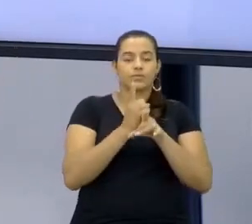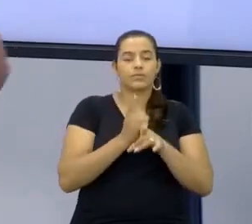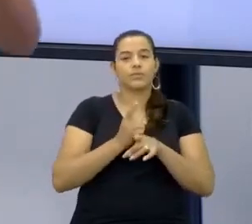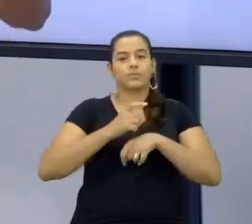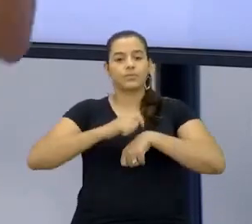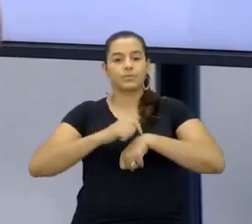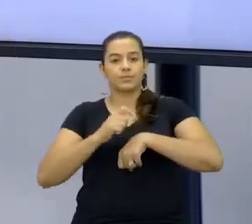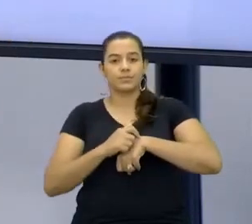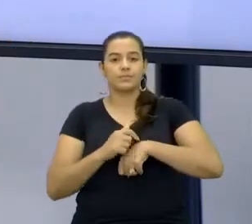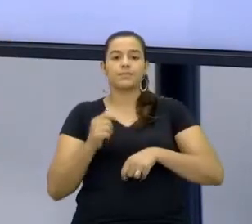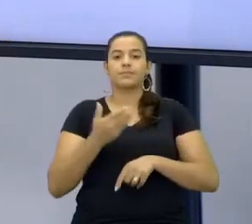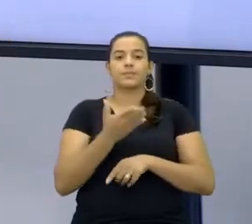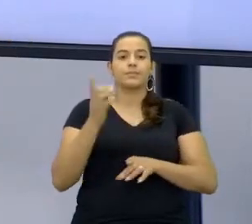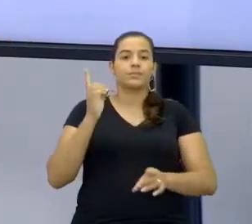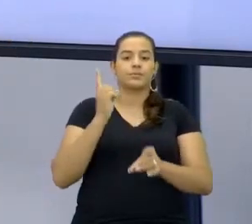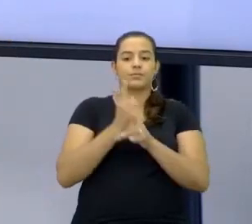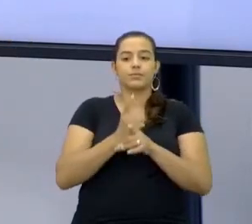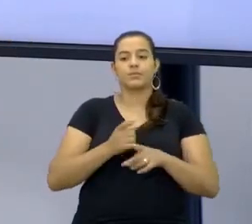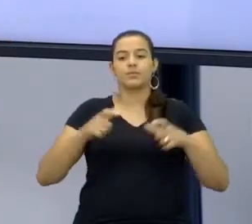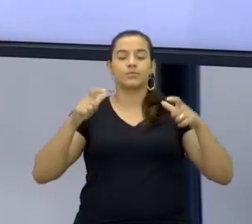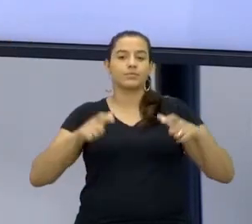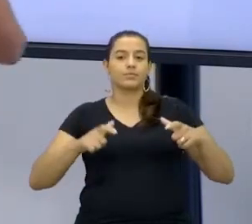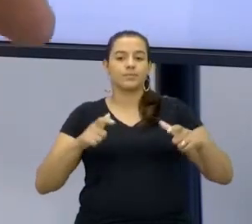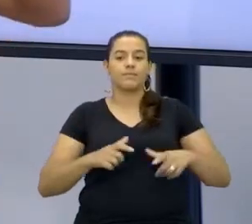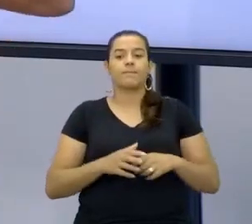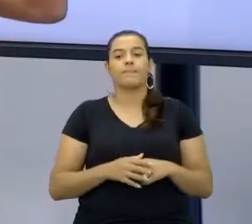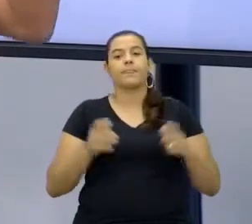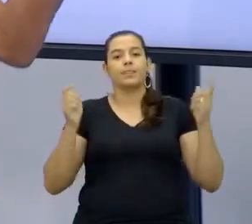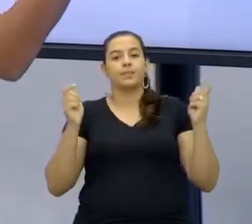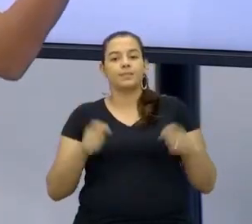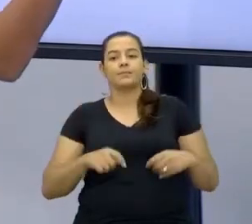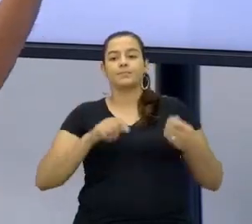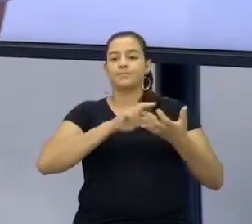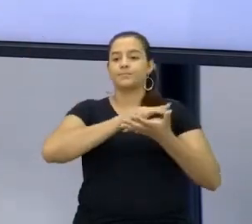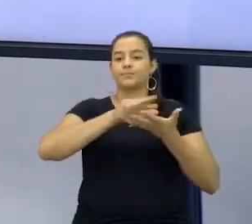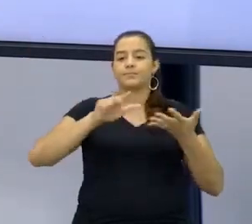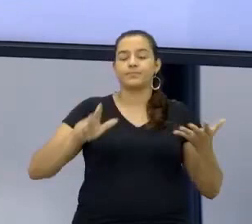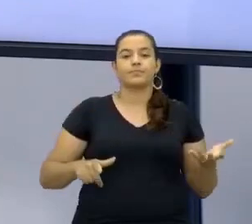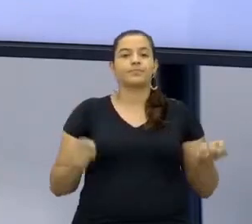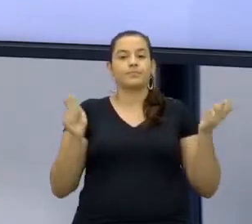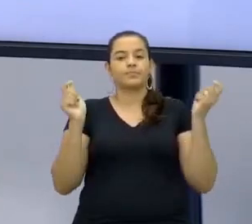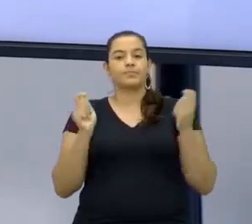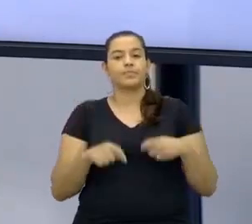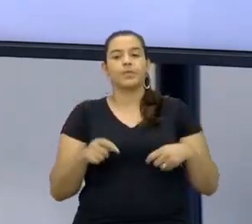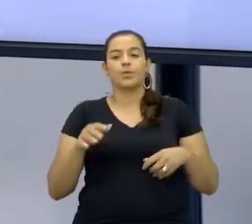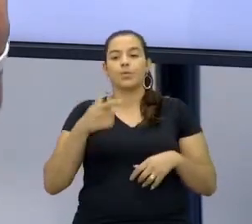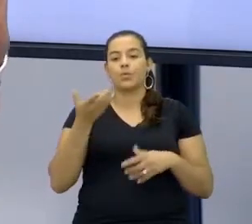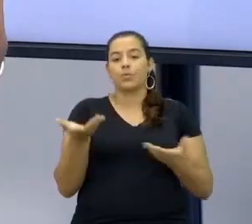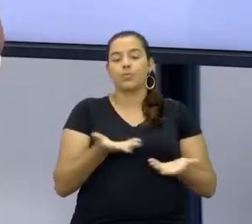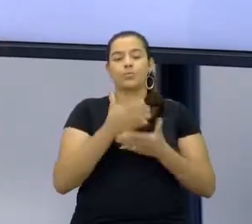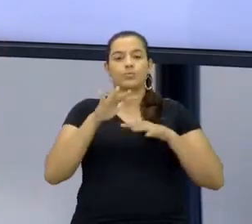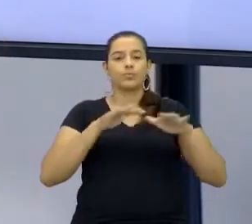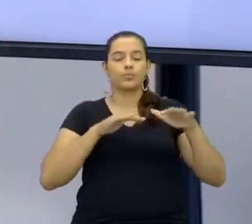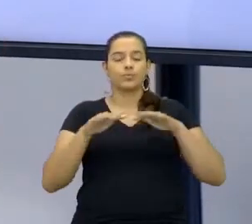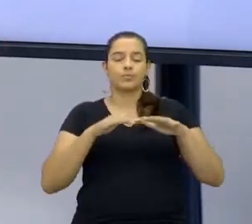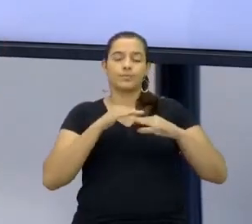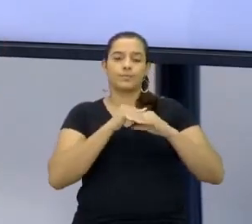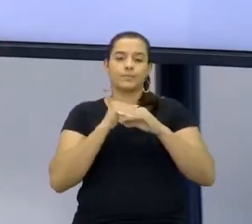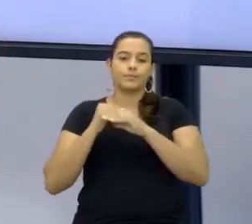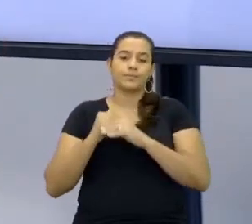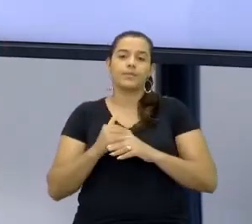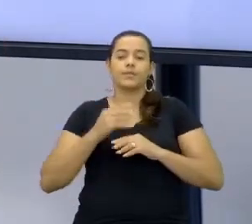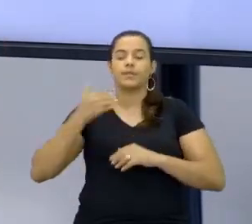Dá um valor para o tempo, descobre o espaço. Então, dá para a gente generalizar, porque o comportamento no movimento uniforme, ele